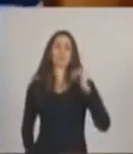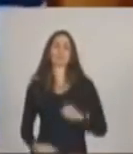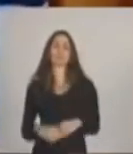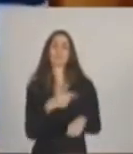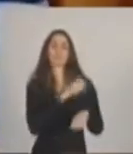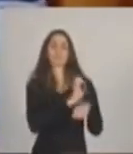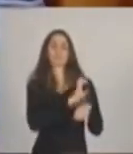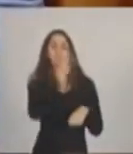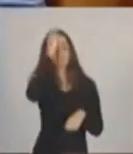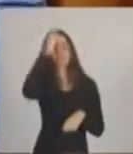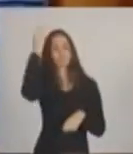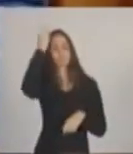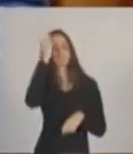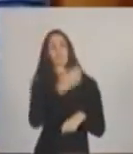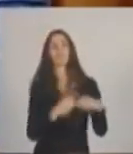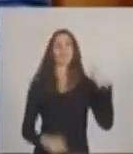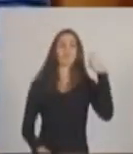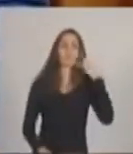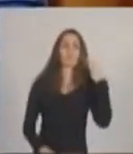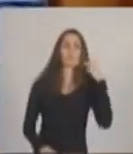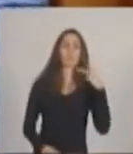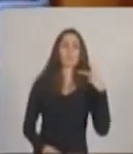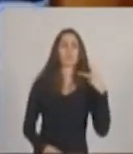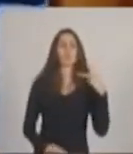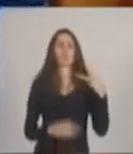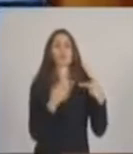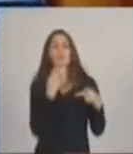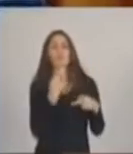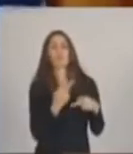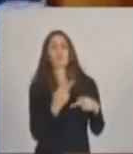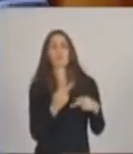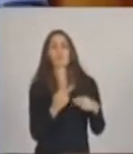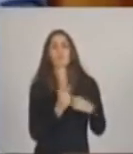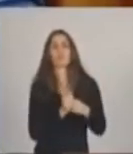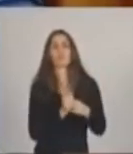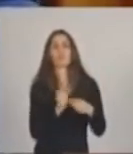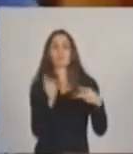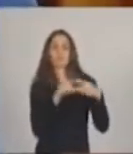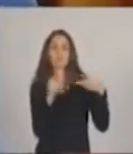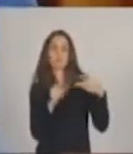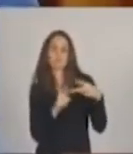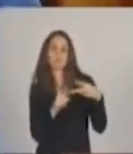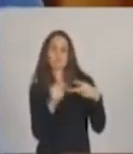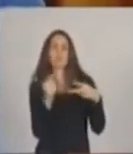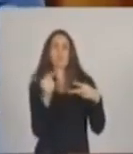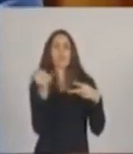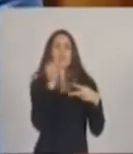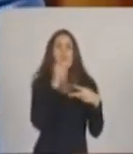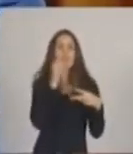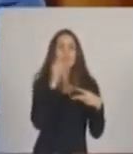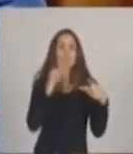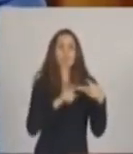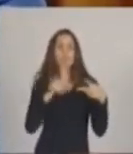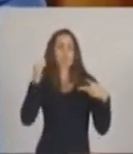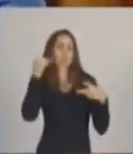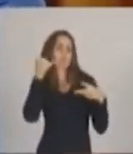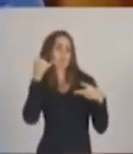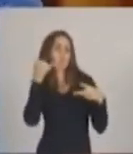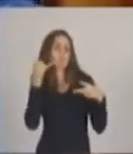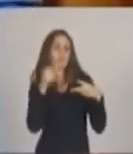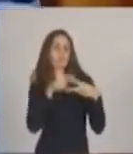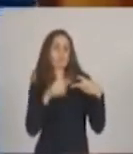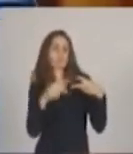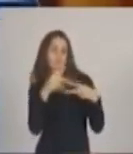Santo. E ele cita duas concessionárias específicas, a de energia e de telefonia. Ele não trata